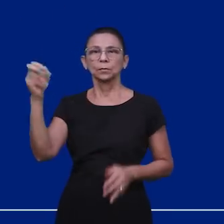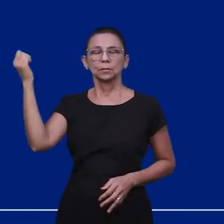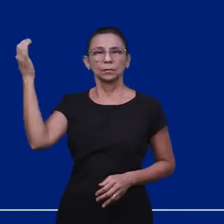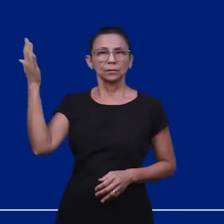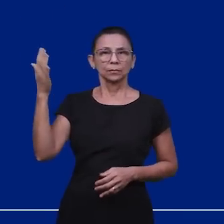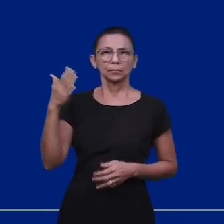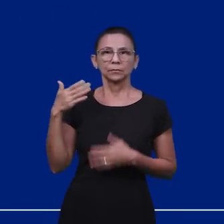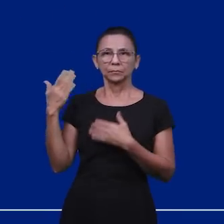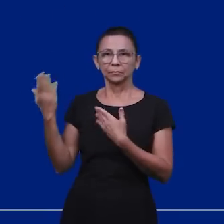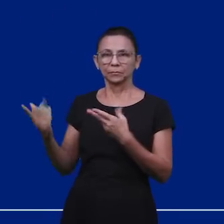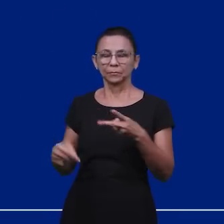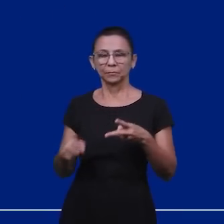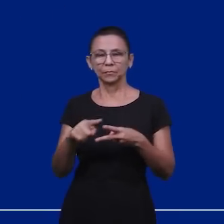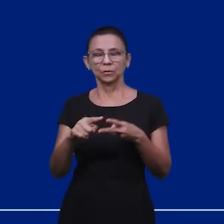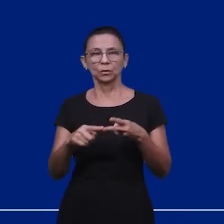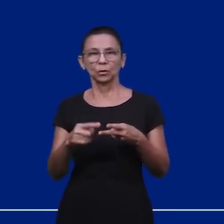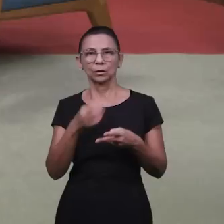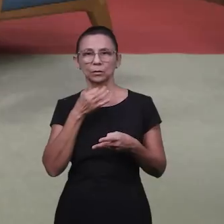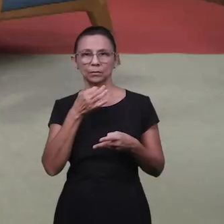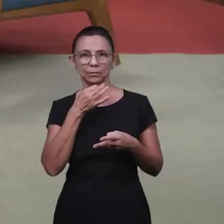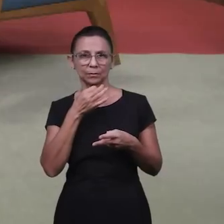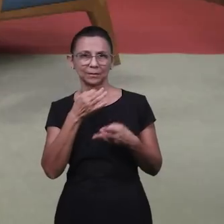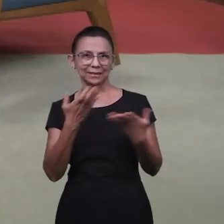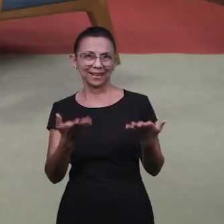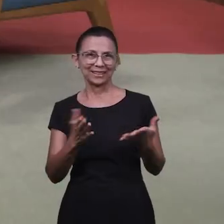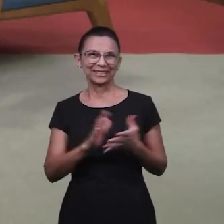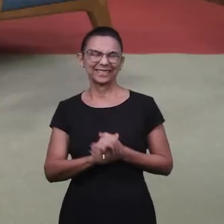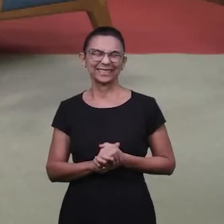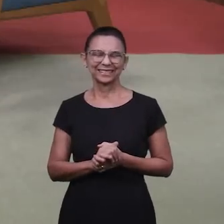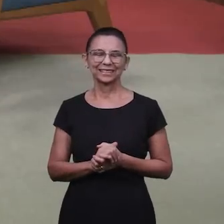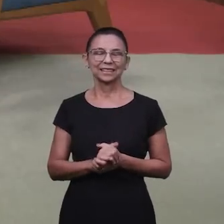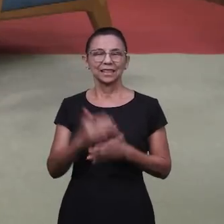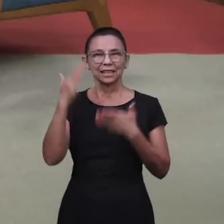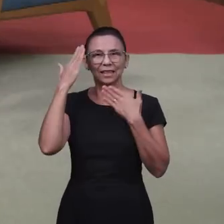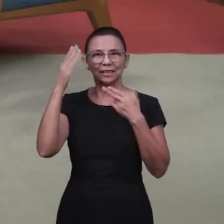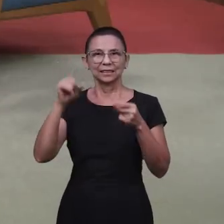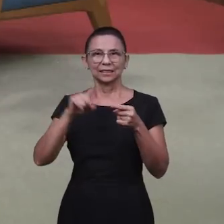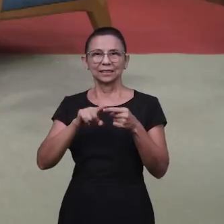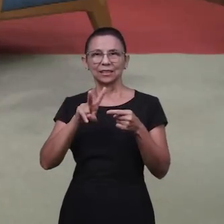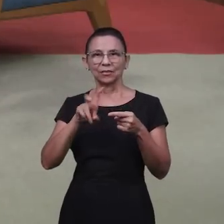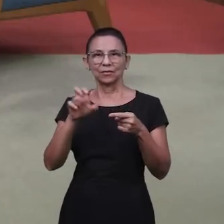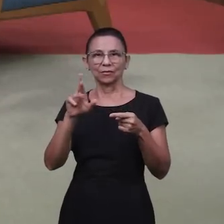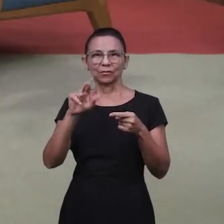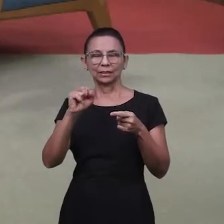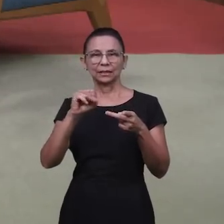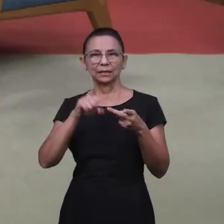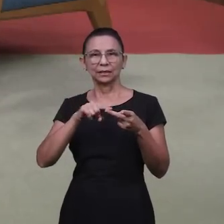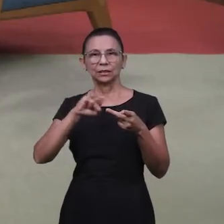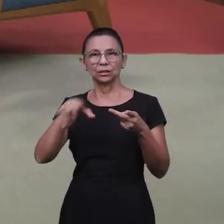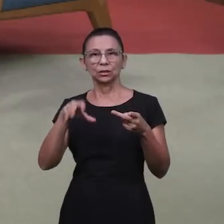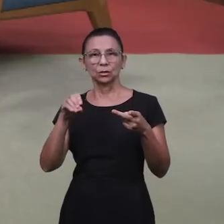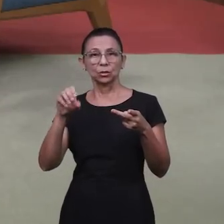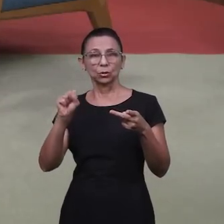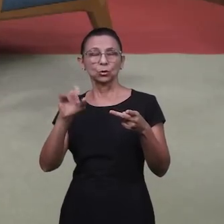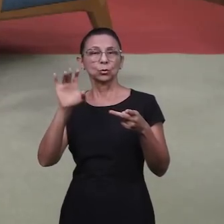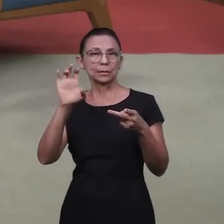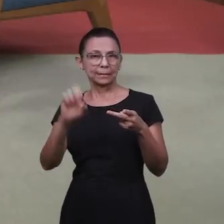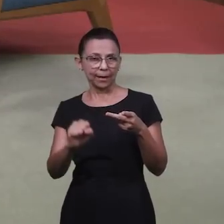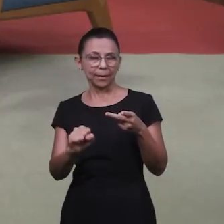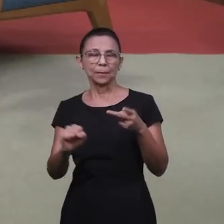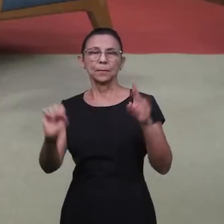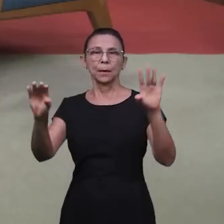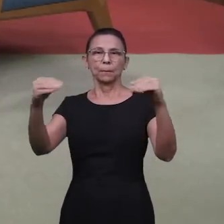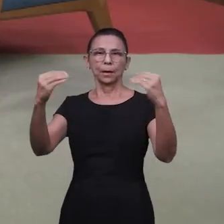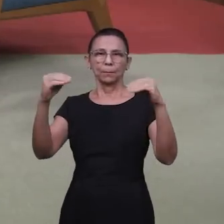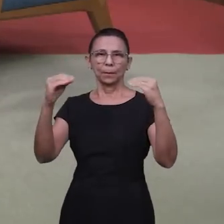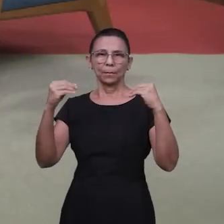palavra viva. Estão aí dois comentários que foram enviados. Eu quero agradecer a nossa irmã Vera, nosso irmão José Veriano, por ter nos